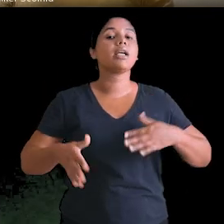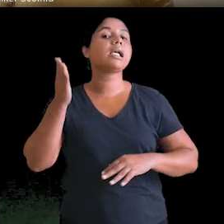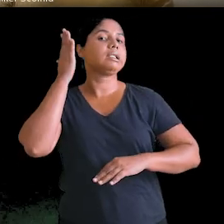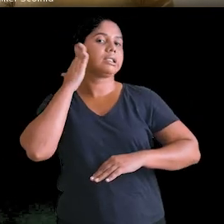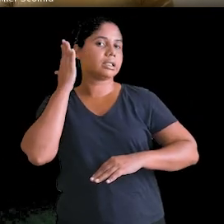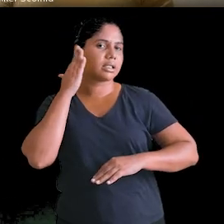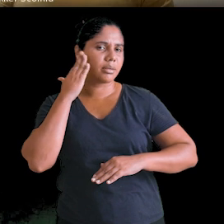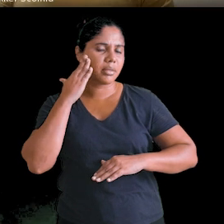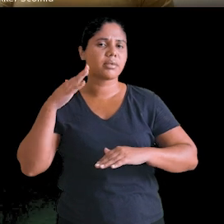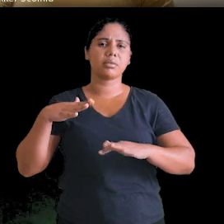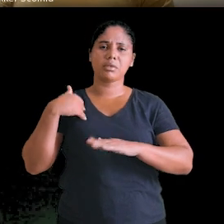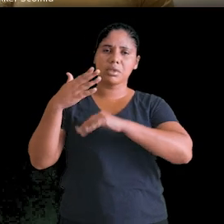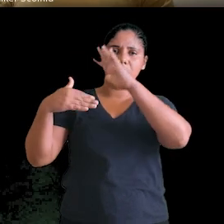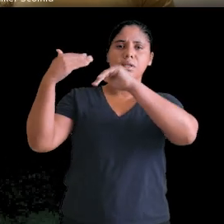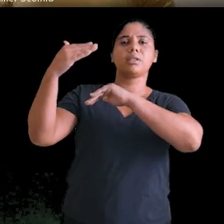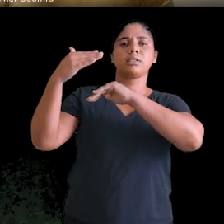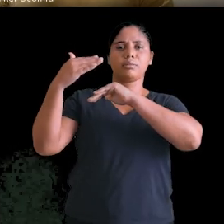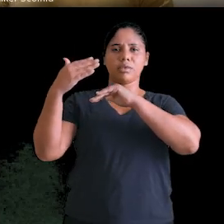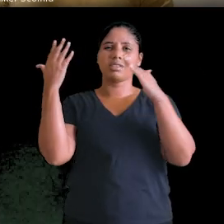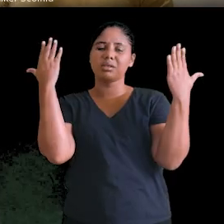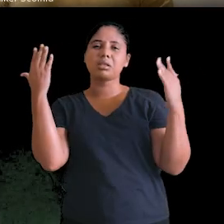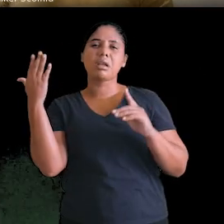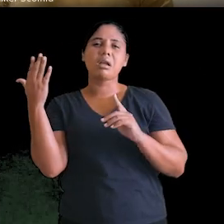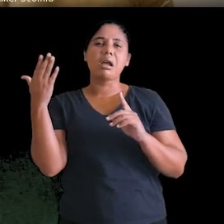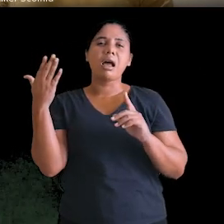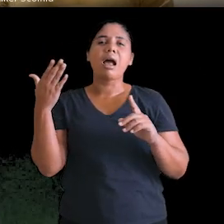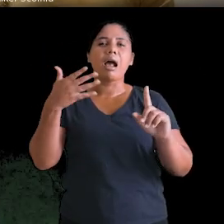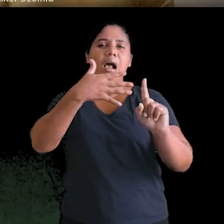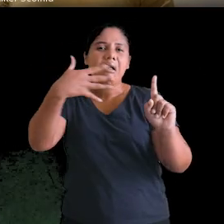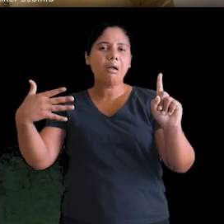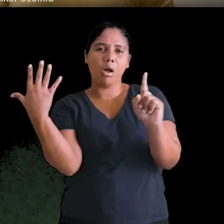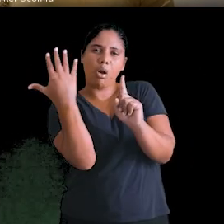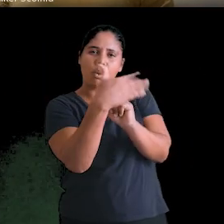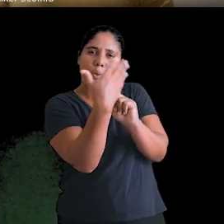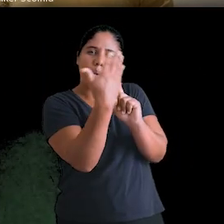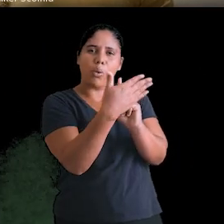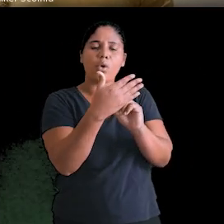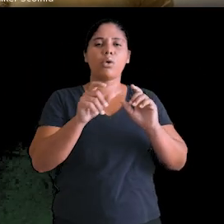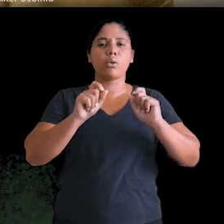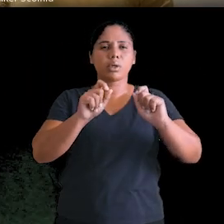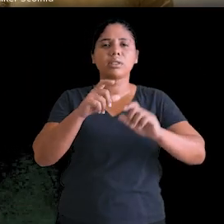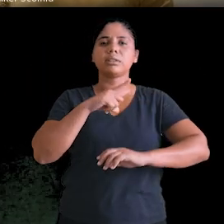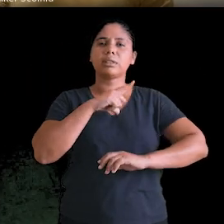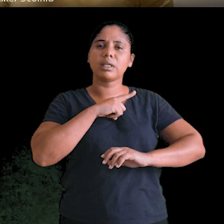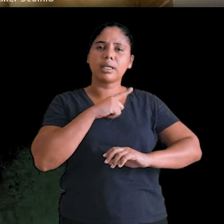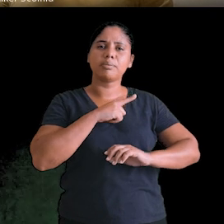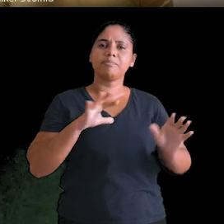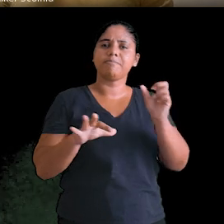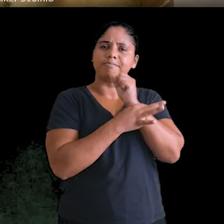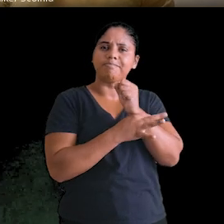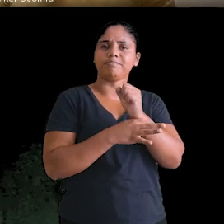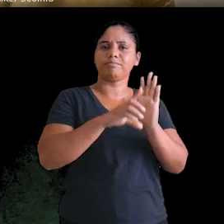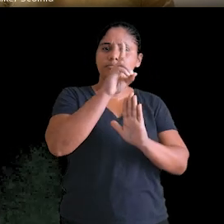processo da invisibilidade, ainda também, por fim, falar a questão que a garantia dos direitos do pós-parto,